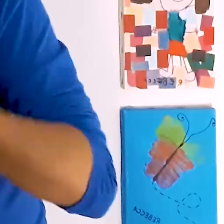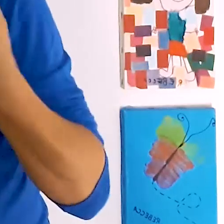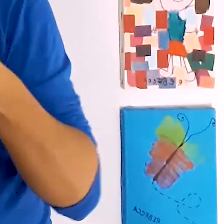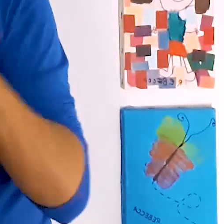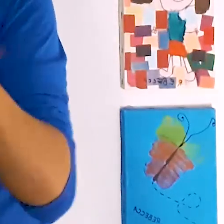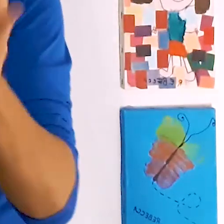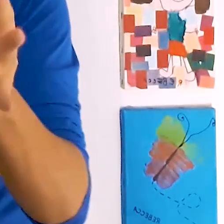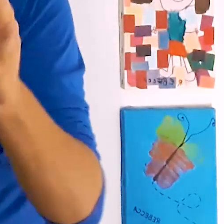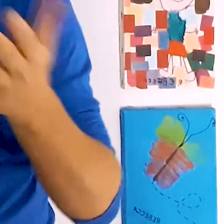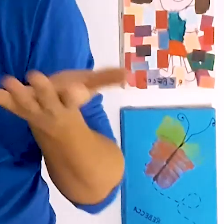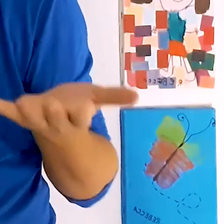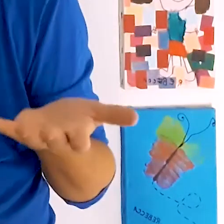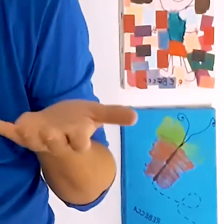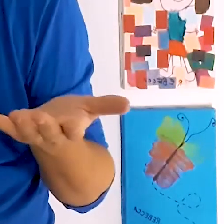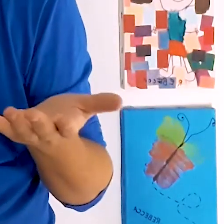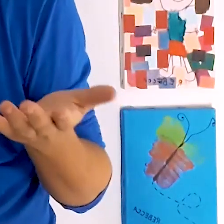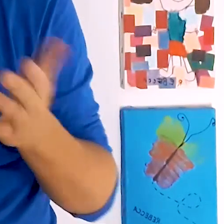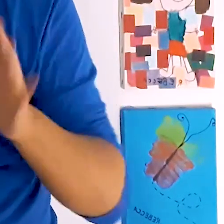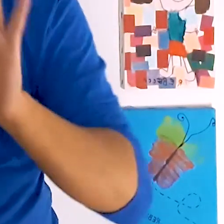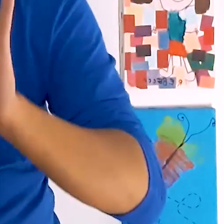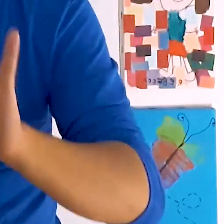da nossa cultura, não é mesmo?